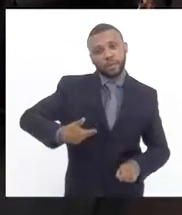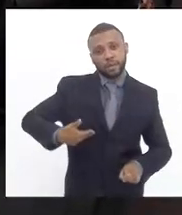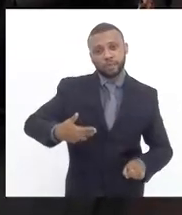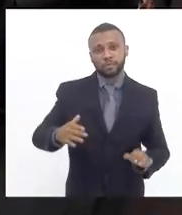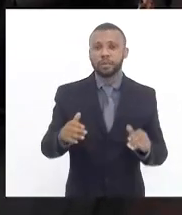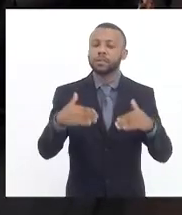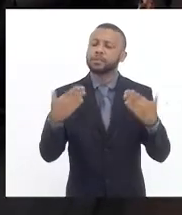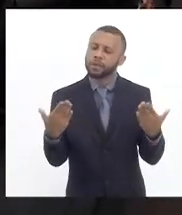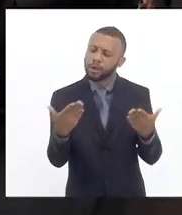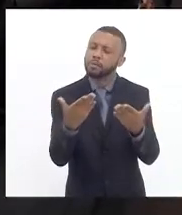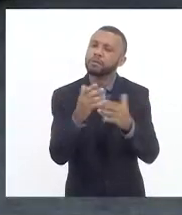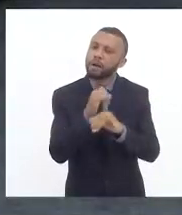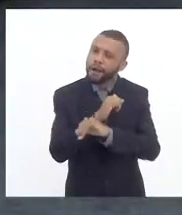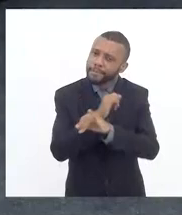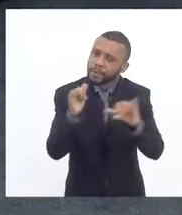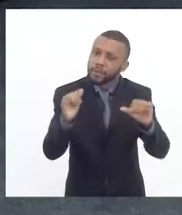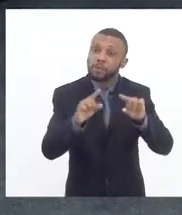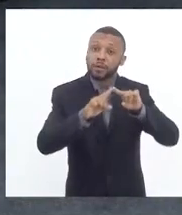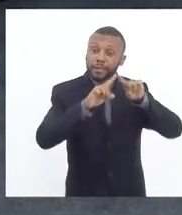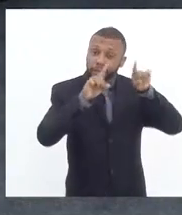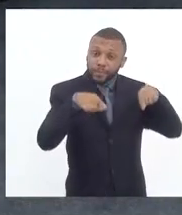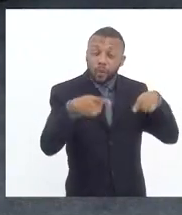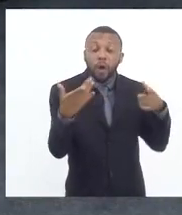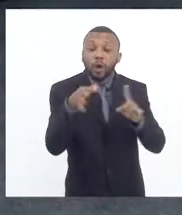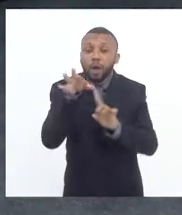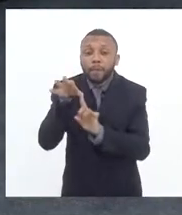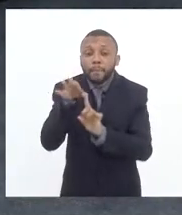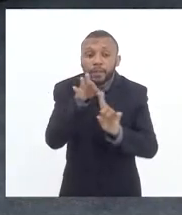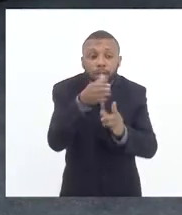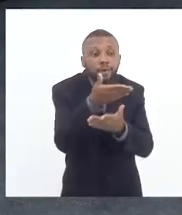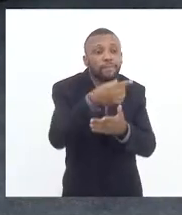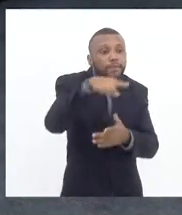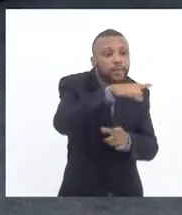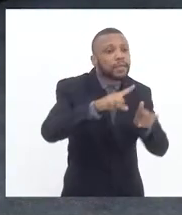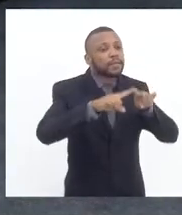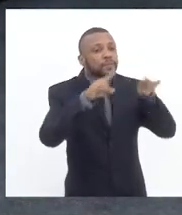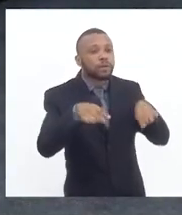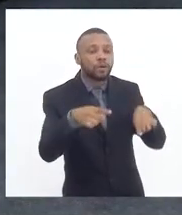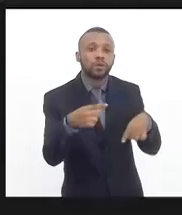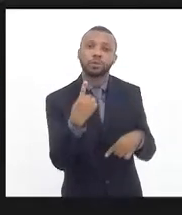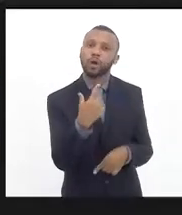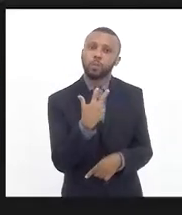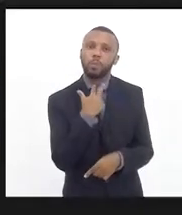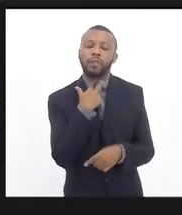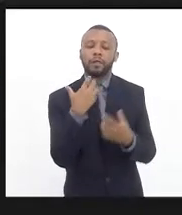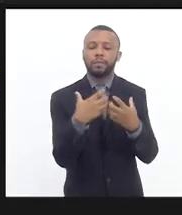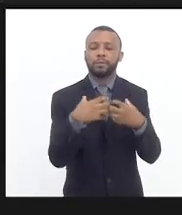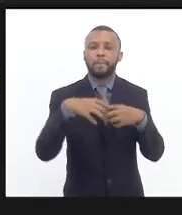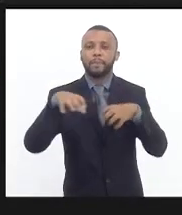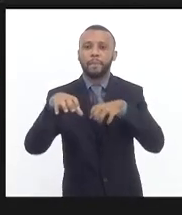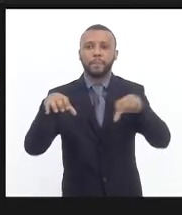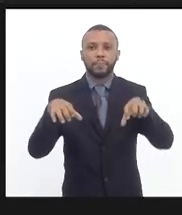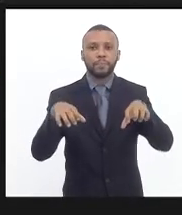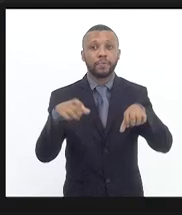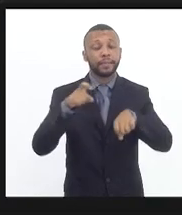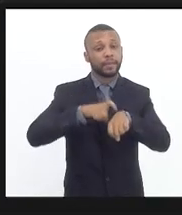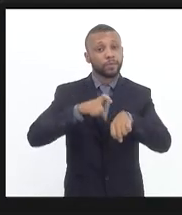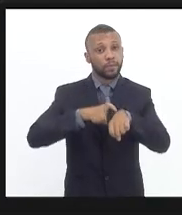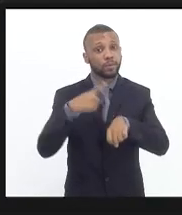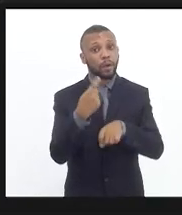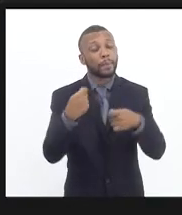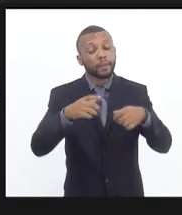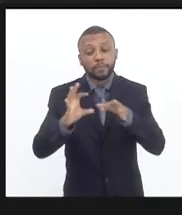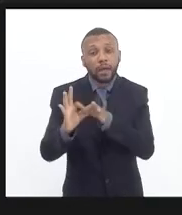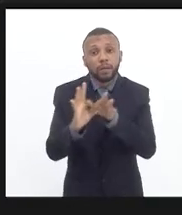companheiros servidores é que eu me dirijo a vocês nós não podemos dividir nesse momento nós temos que estar junto porque